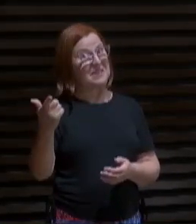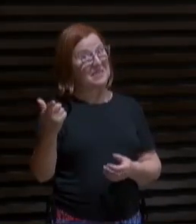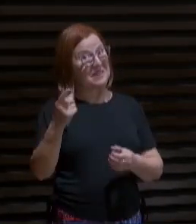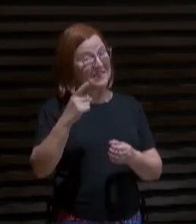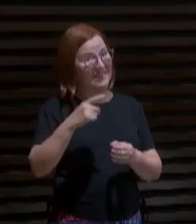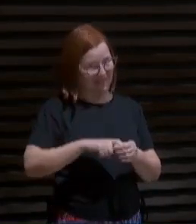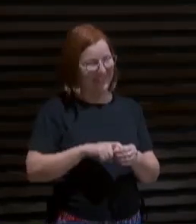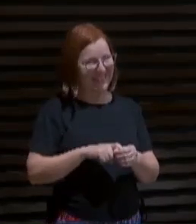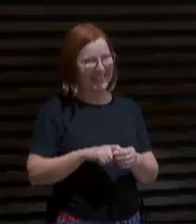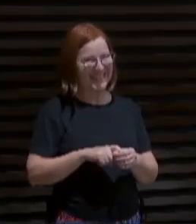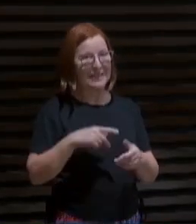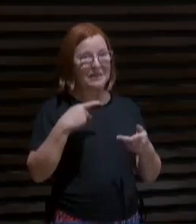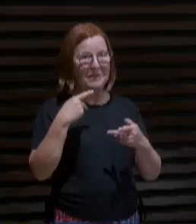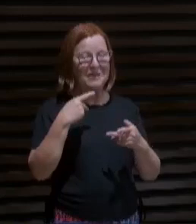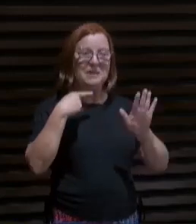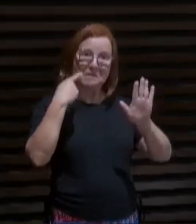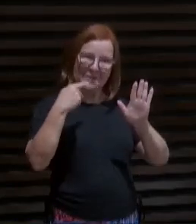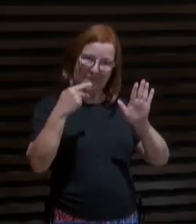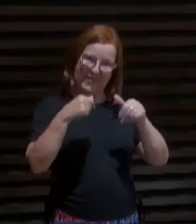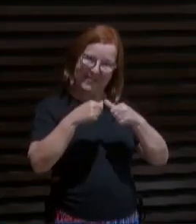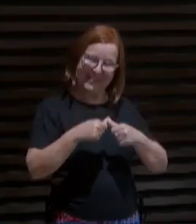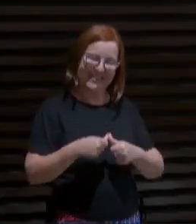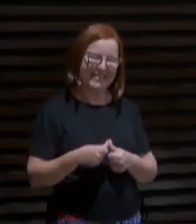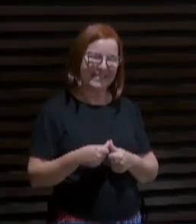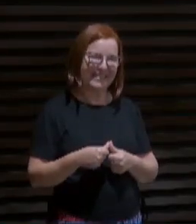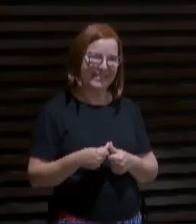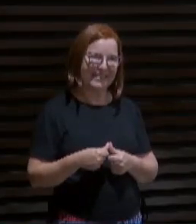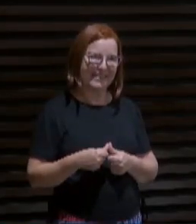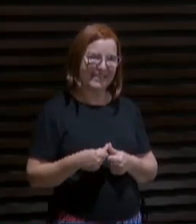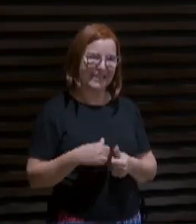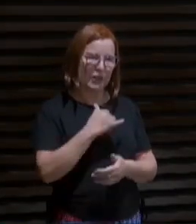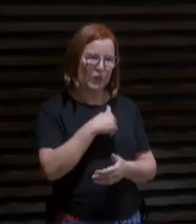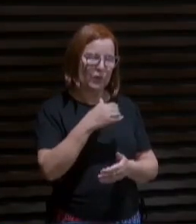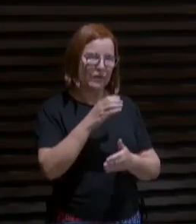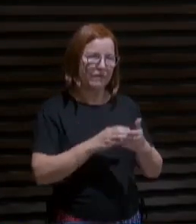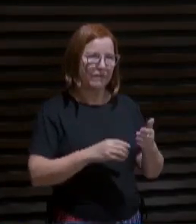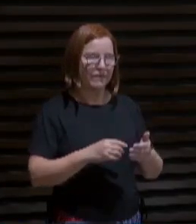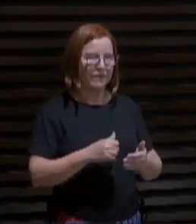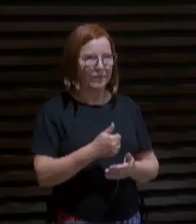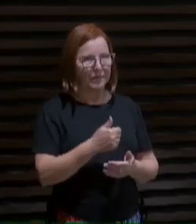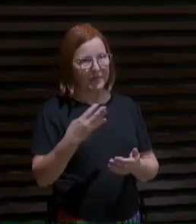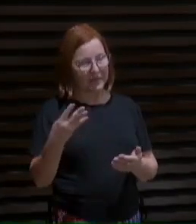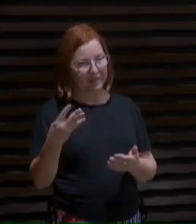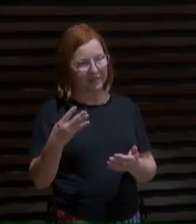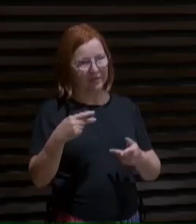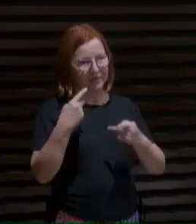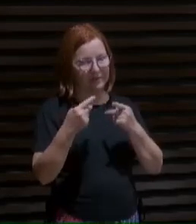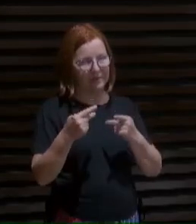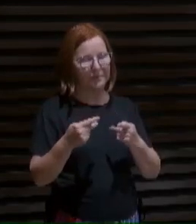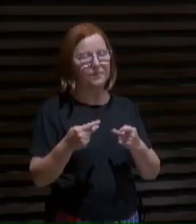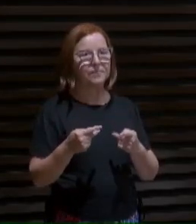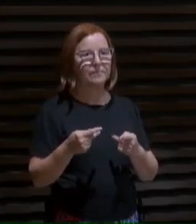gente. Lá no capítulo 14 de João, nos versículos 1 a 3, ele promete. Ele diz assim: